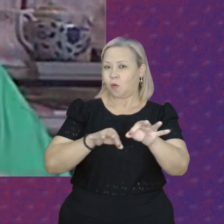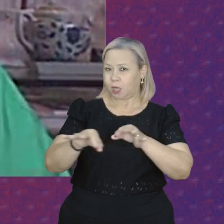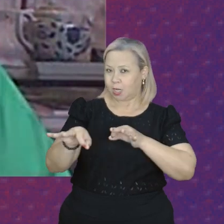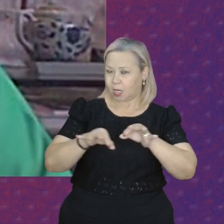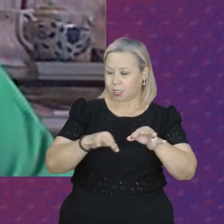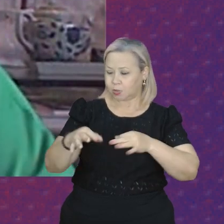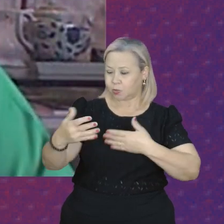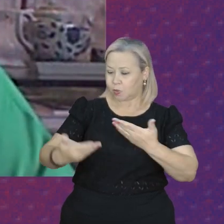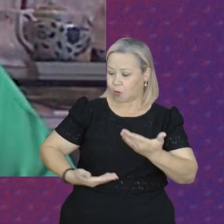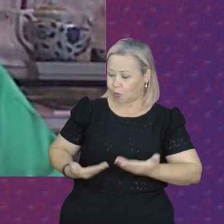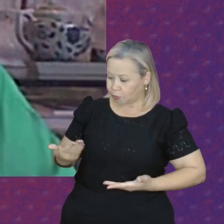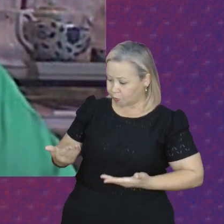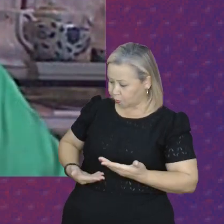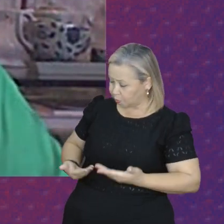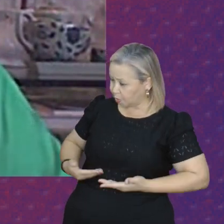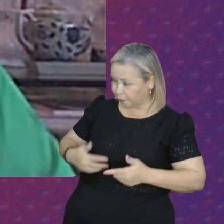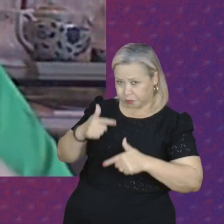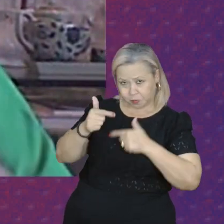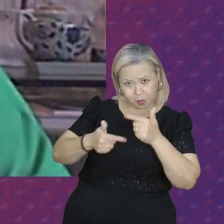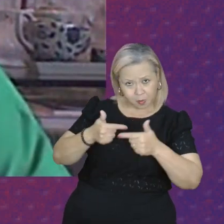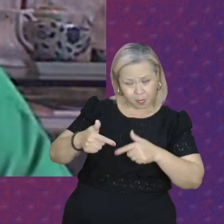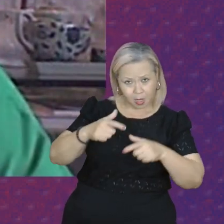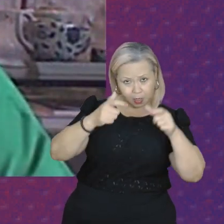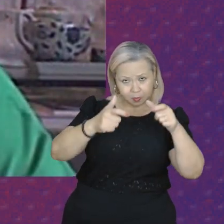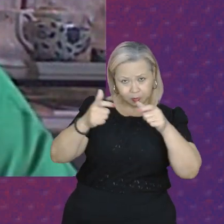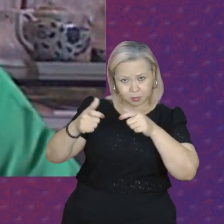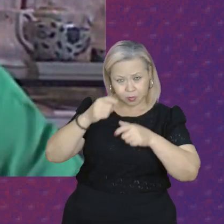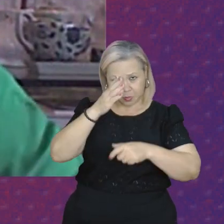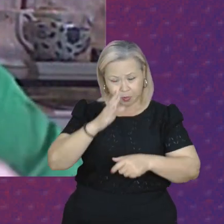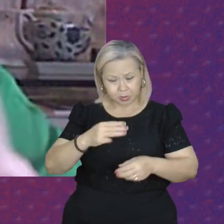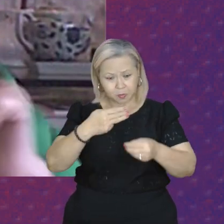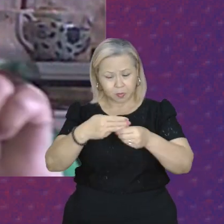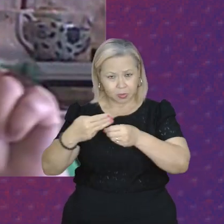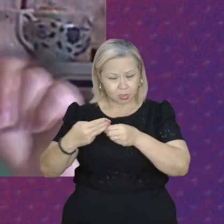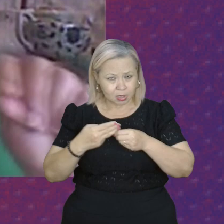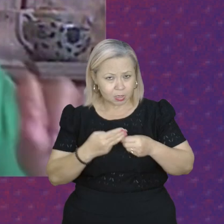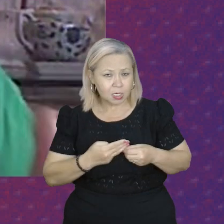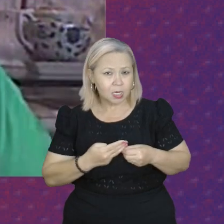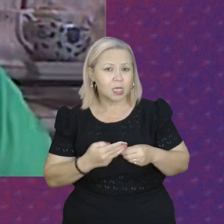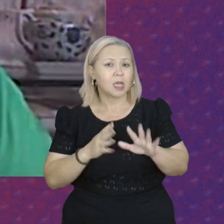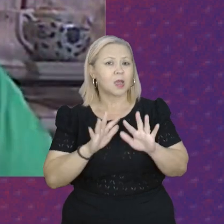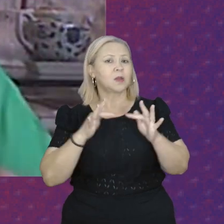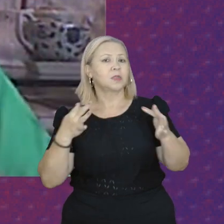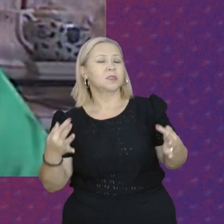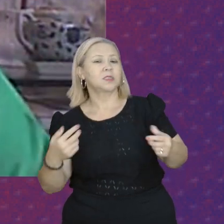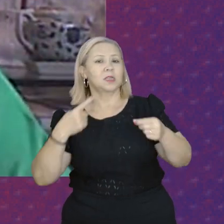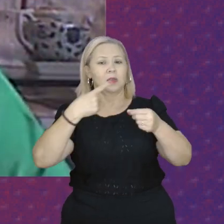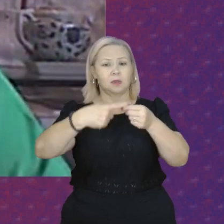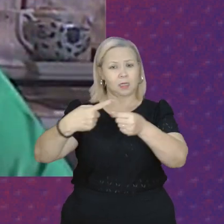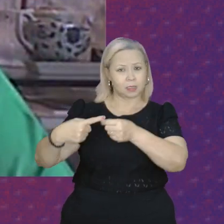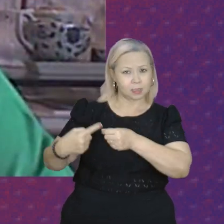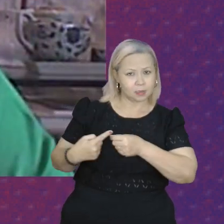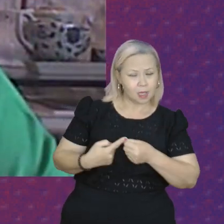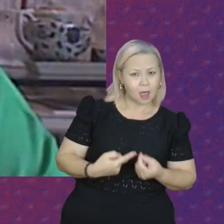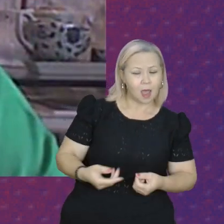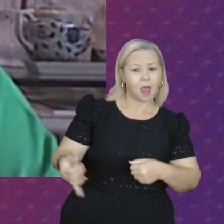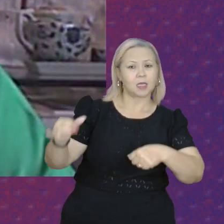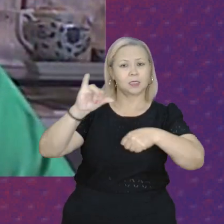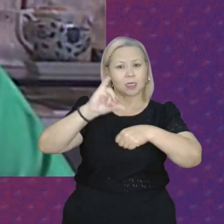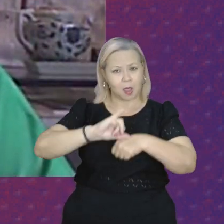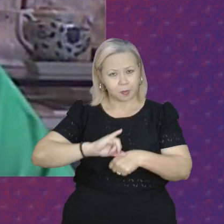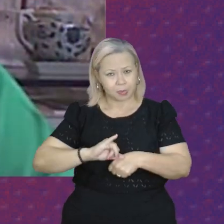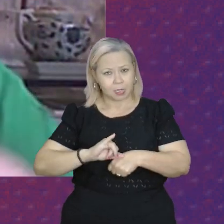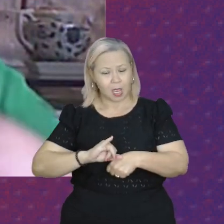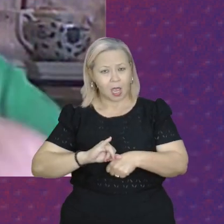seus serviços em todo o Brasil. Nos municípios pequenos, nos municípios, nas grandes metrópoles, nas capitais.